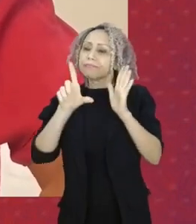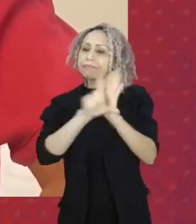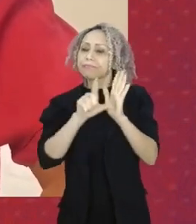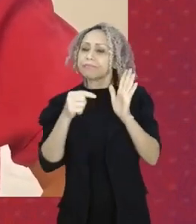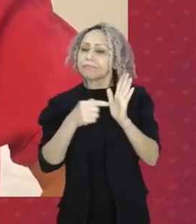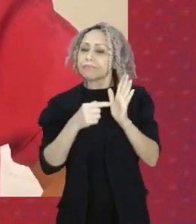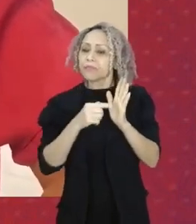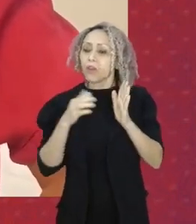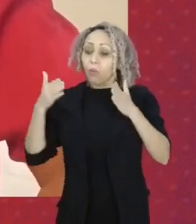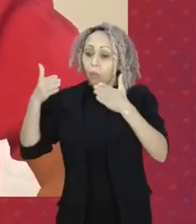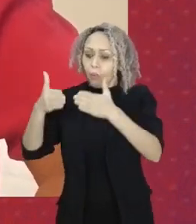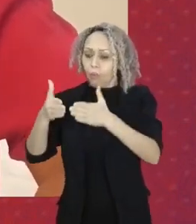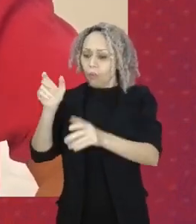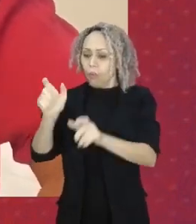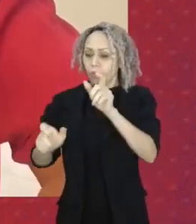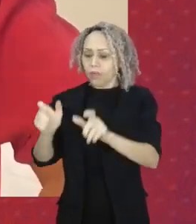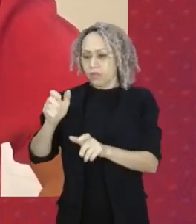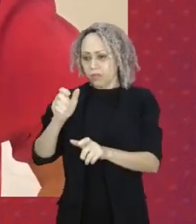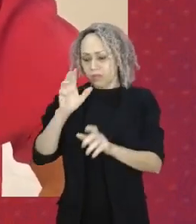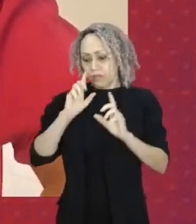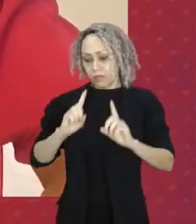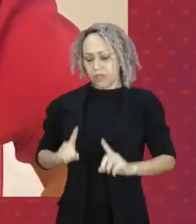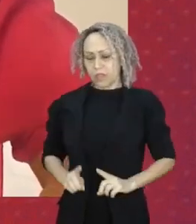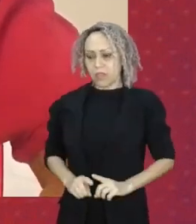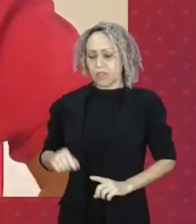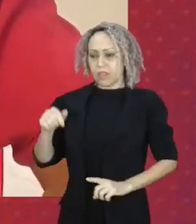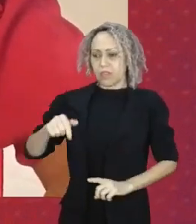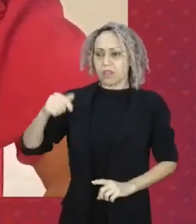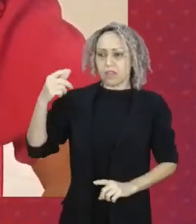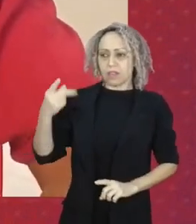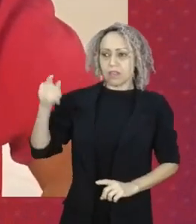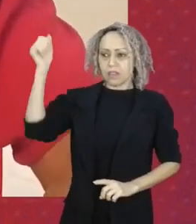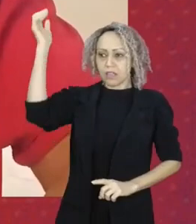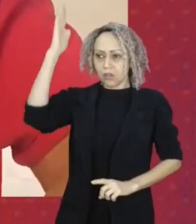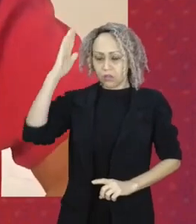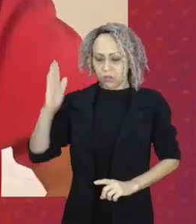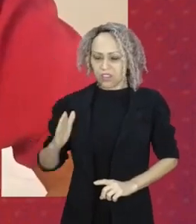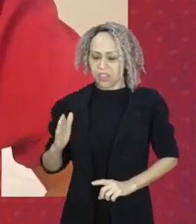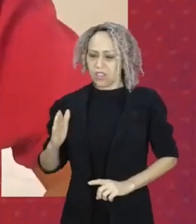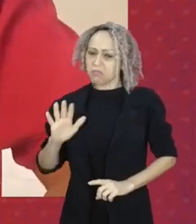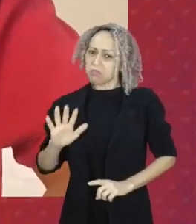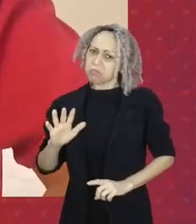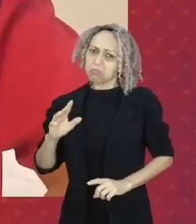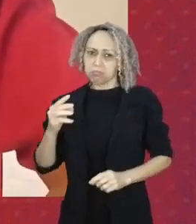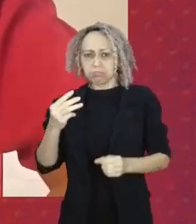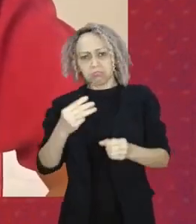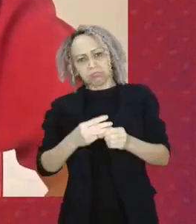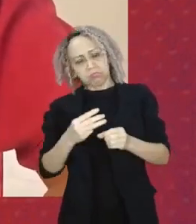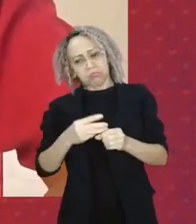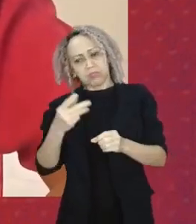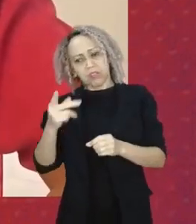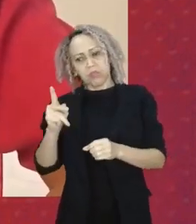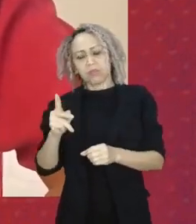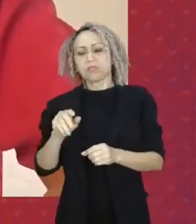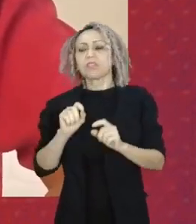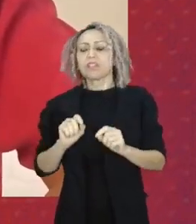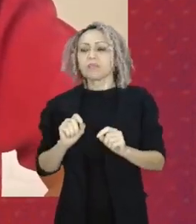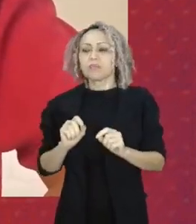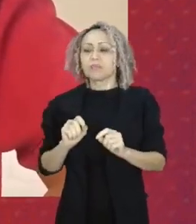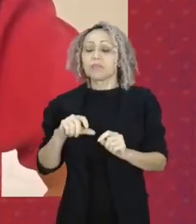com deficiência, no Brasil, na Paraíba ou no seu município, nós temos um